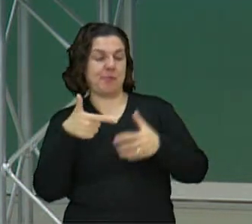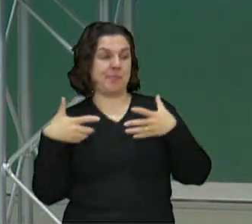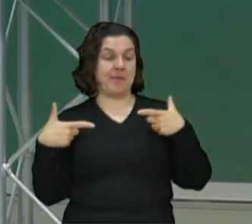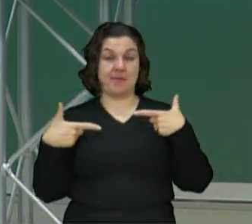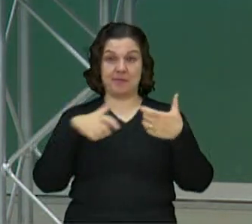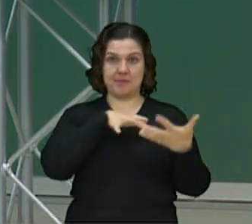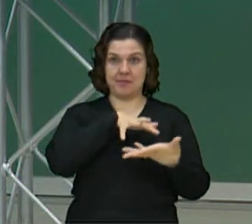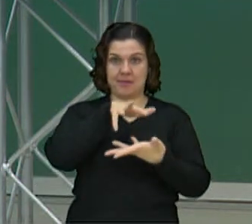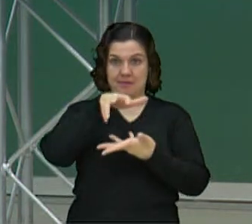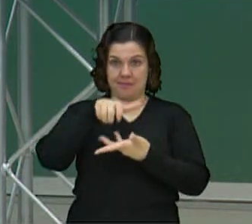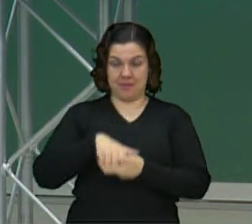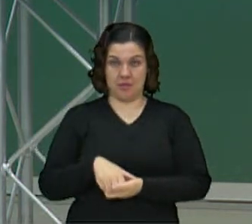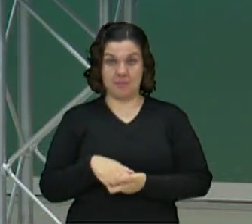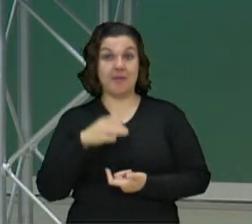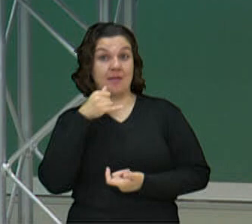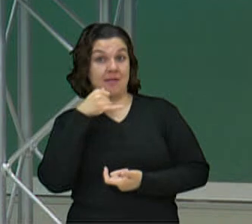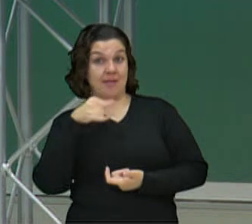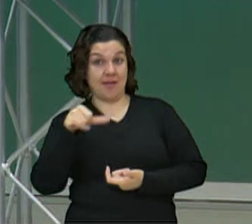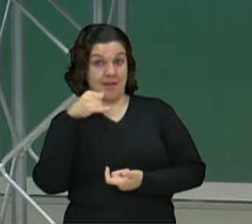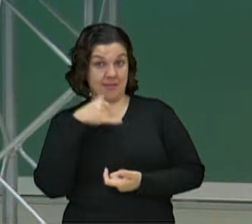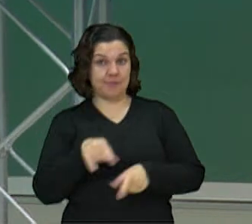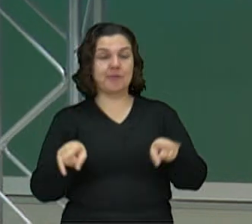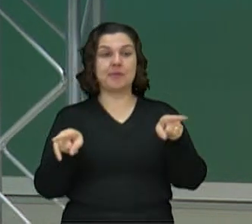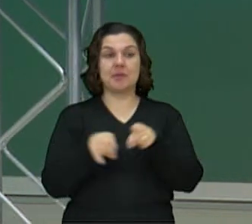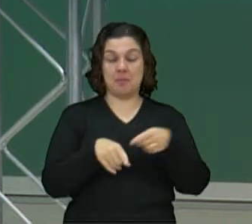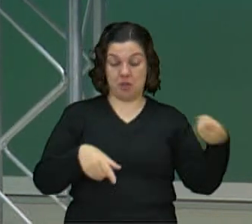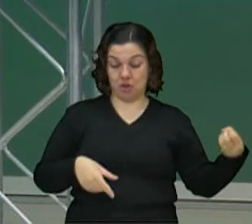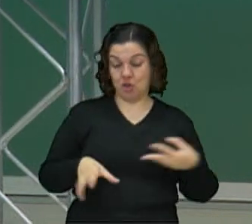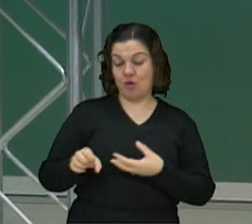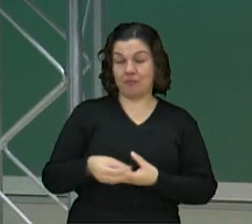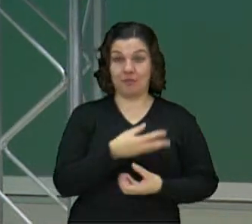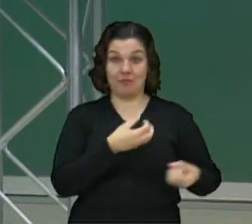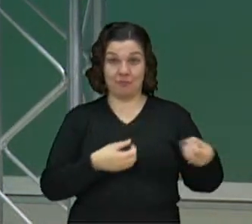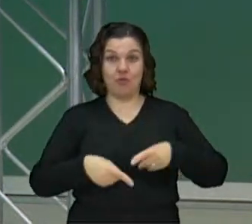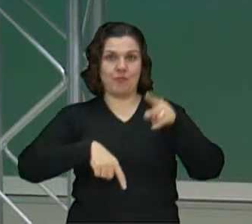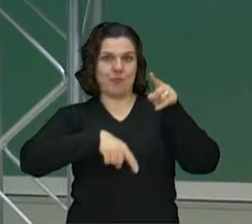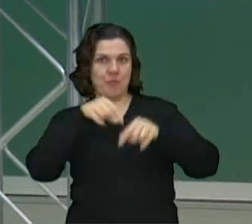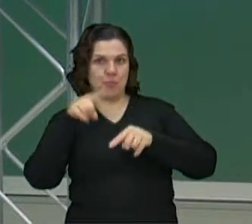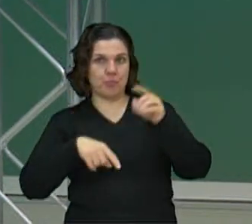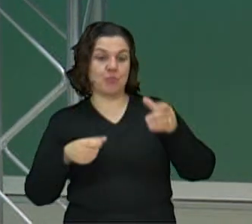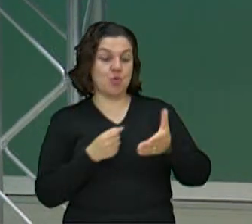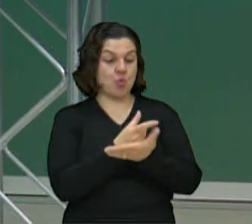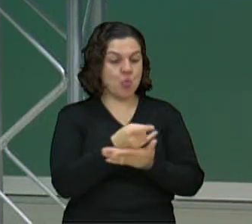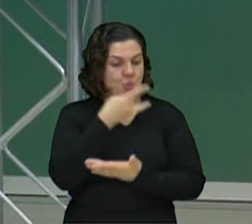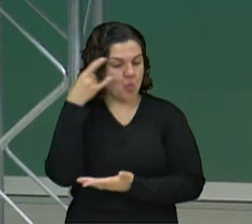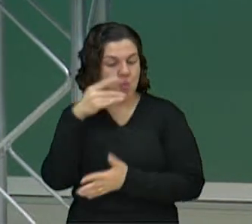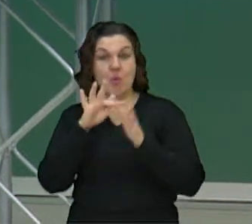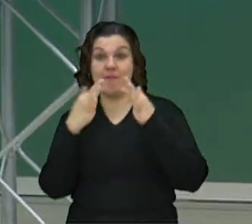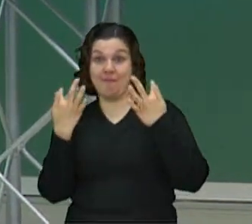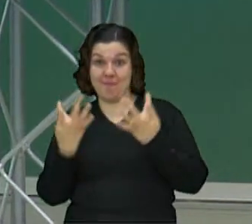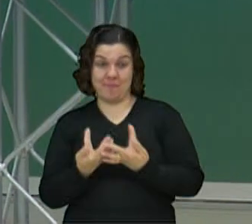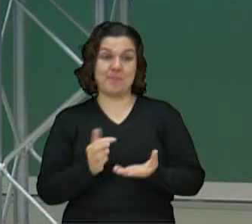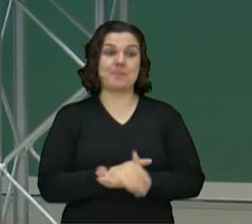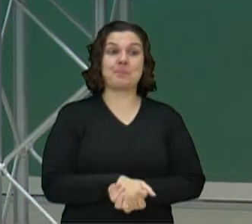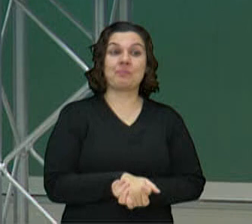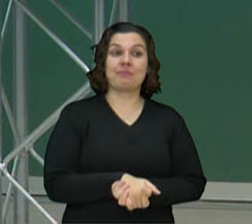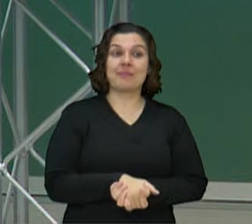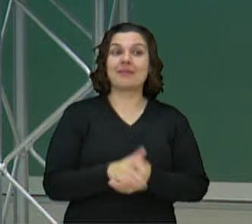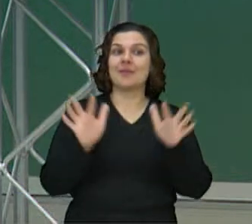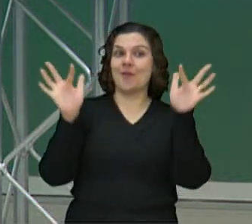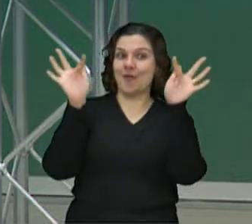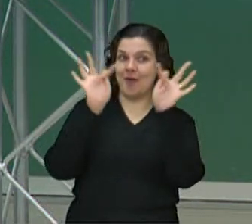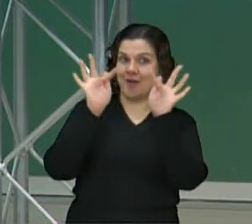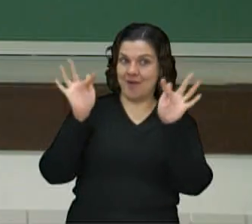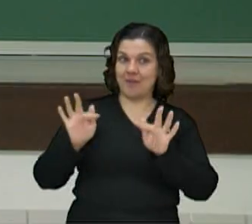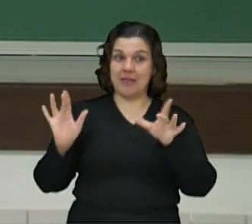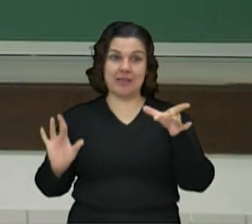Mundial. A energia elétrica e as novas invenções aumentavam o consumo das famílias. A